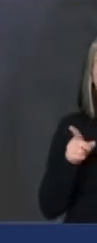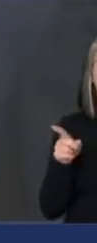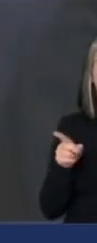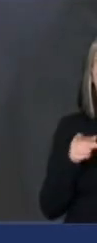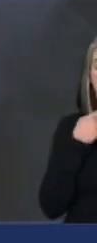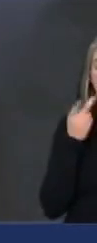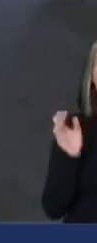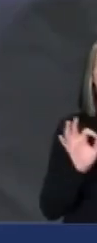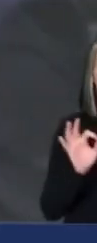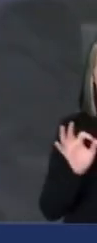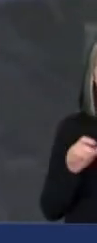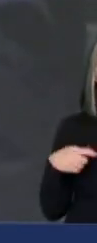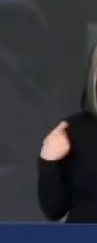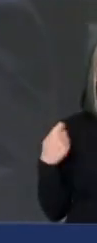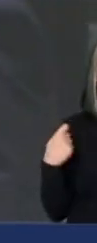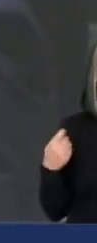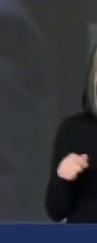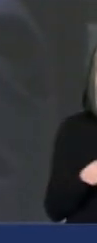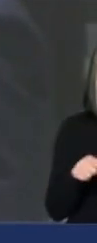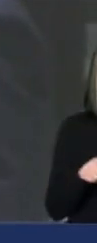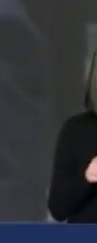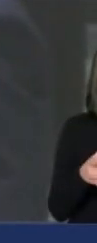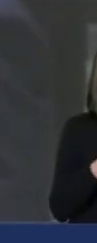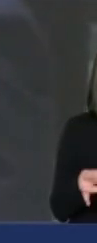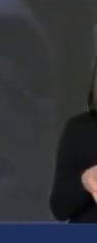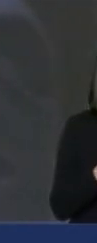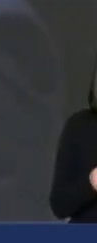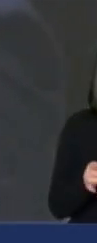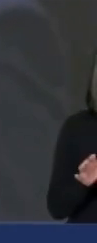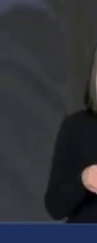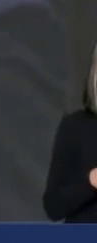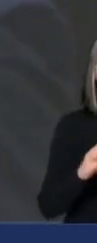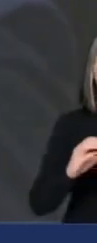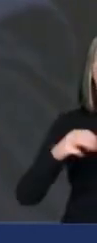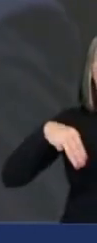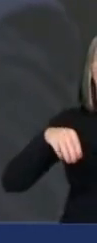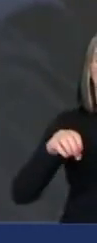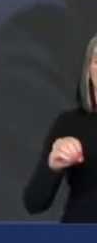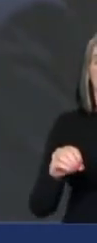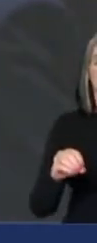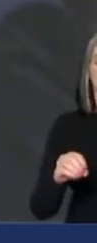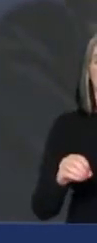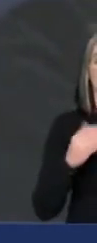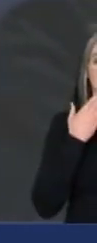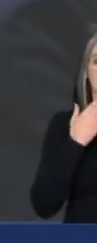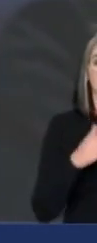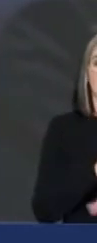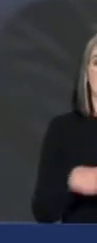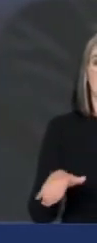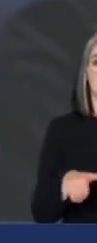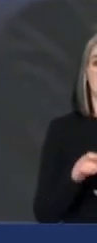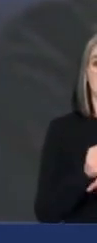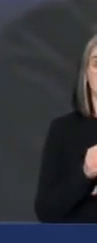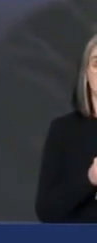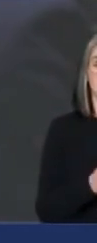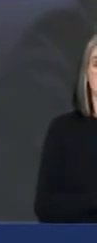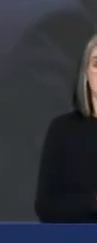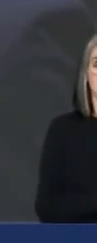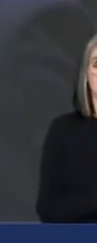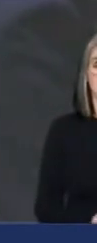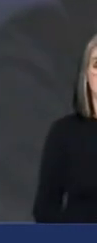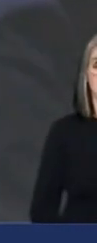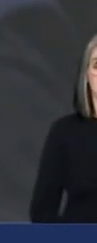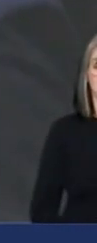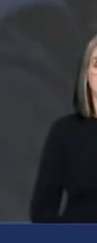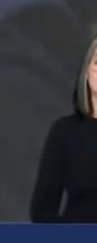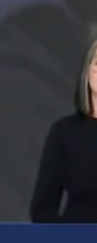quem foi o destaque na comissão mista de orçamento para acabar com o orçamento secreto, que foi do